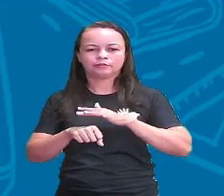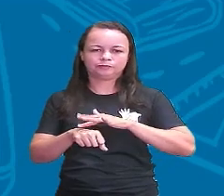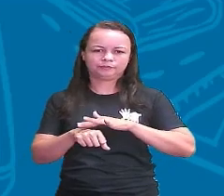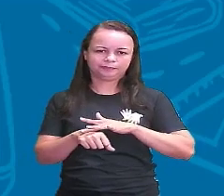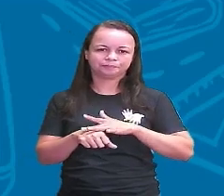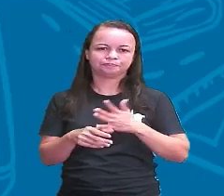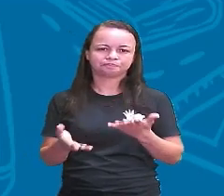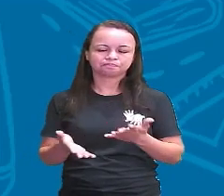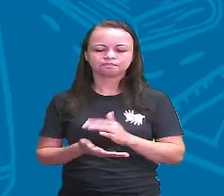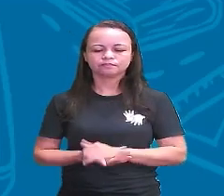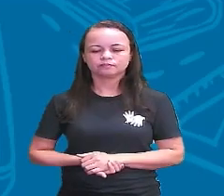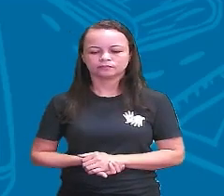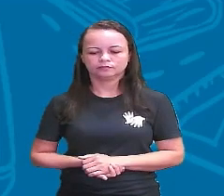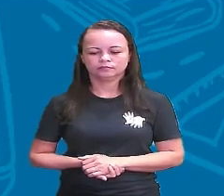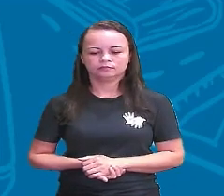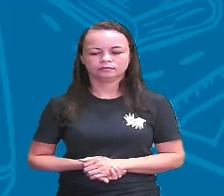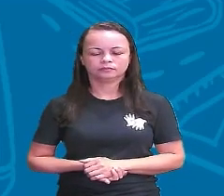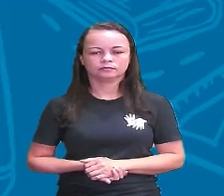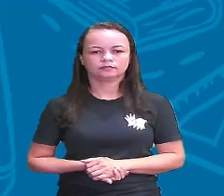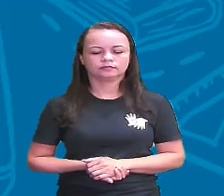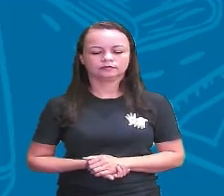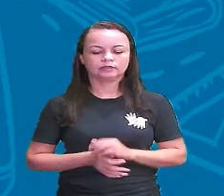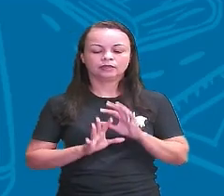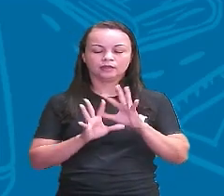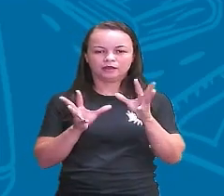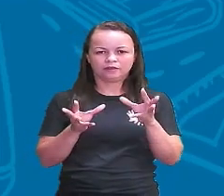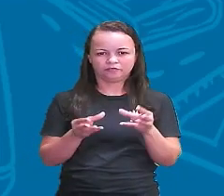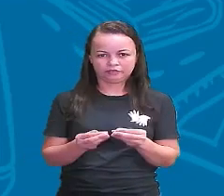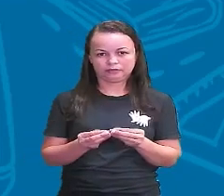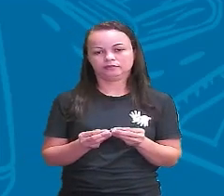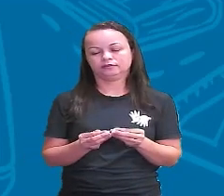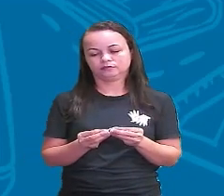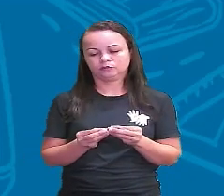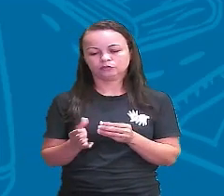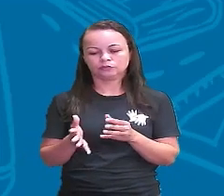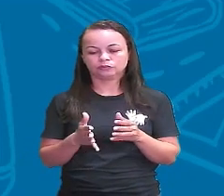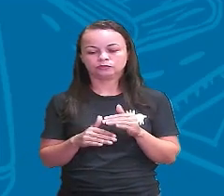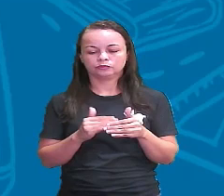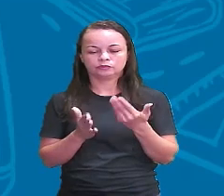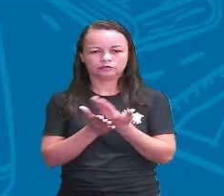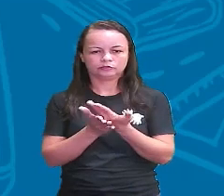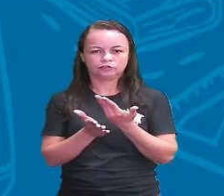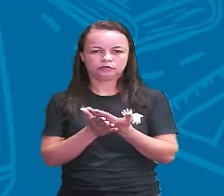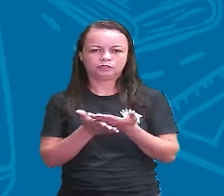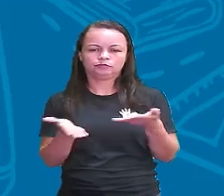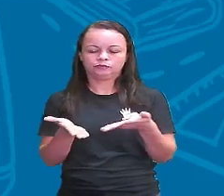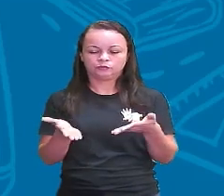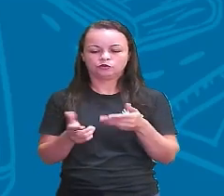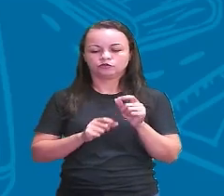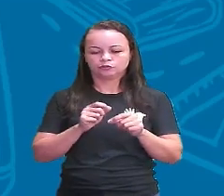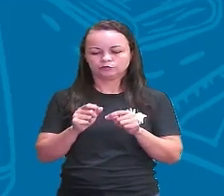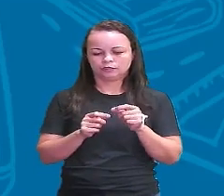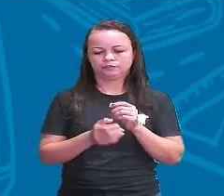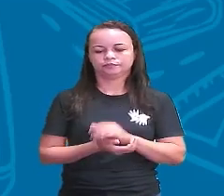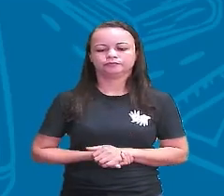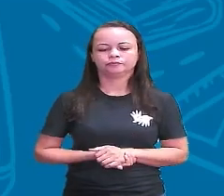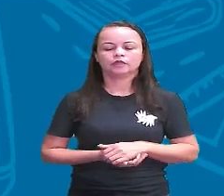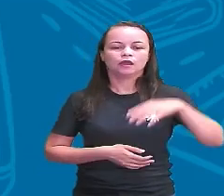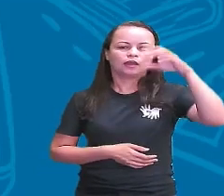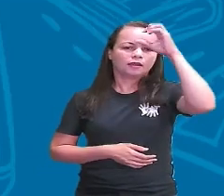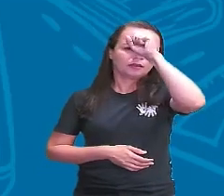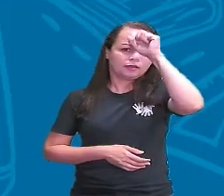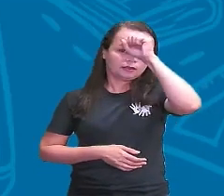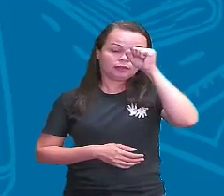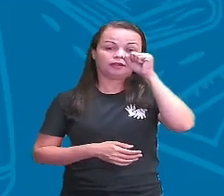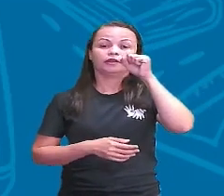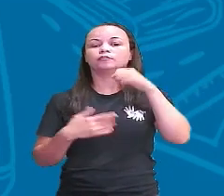saúde, tá certo? Então, revisando tudo aquilo que nós aprendemos na nossa aula de hoje. Aprendemos que o nosso corpo,